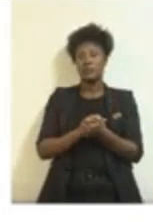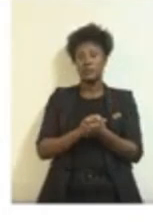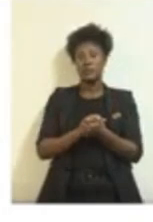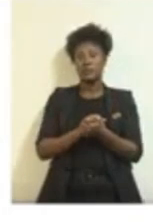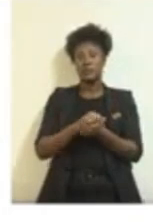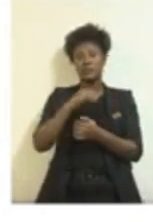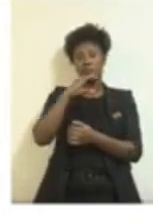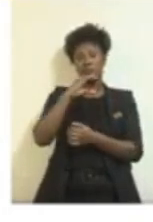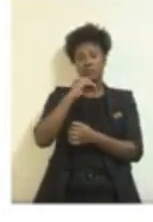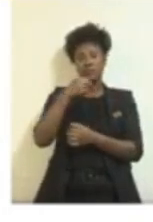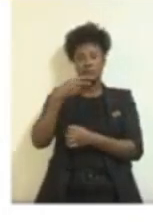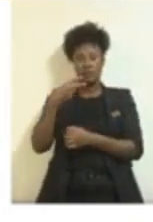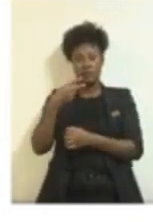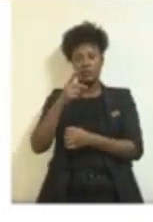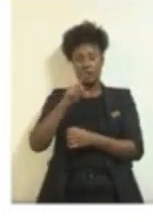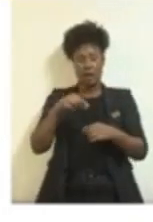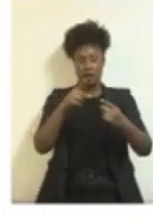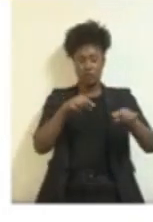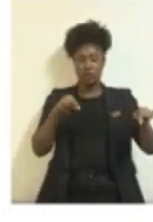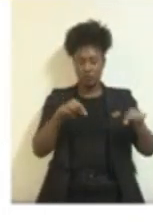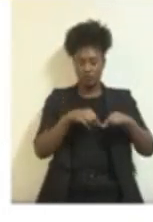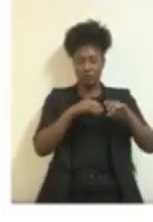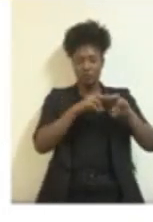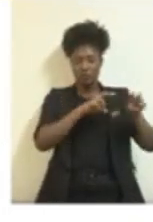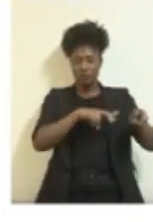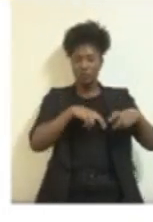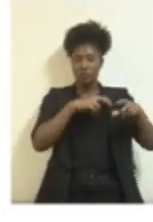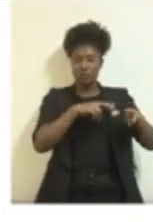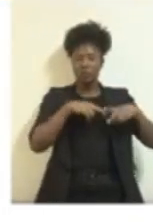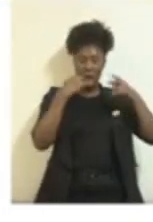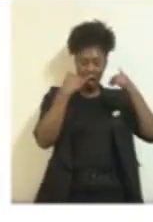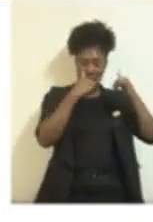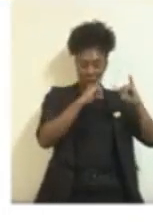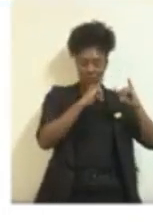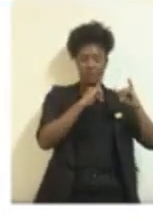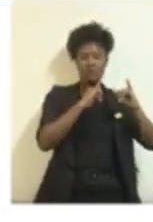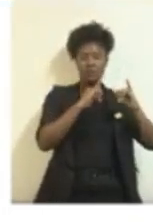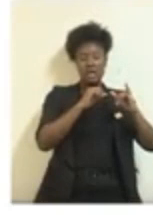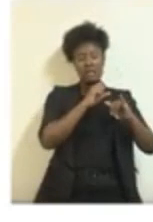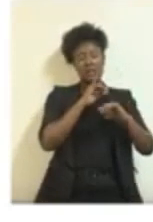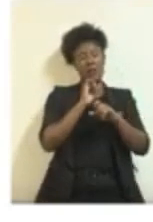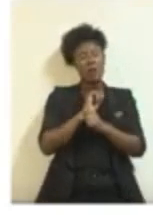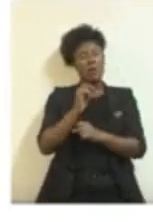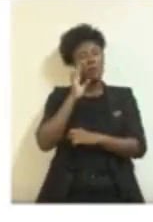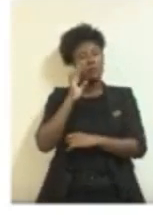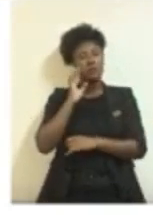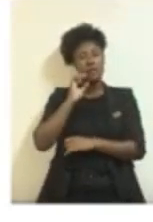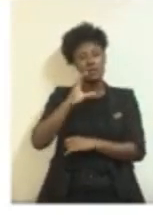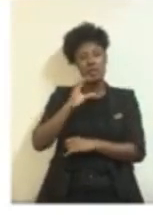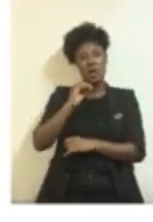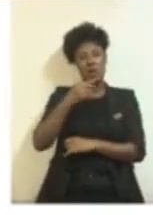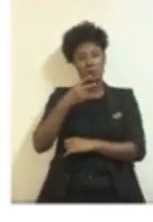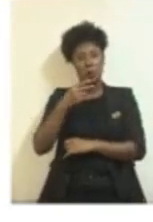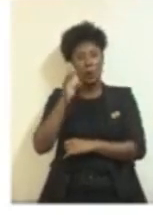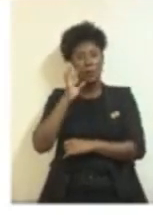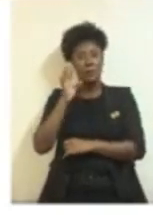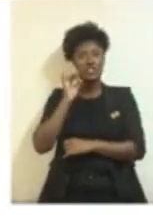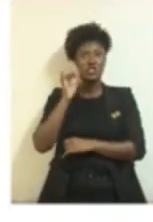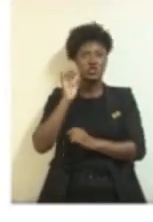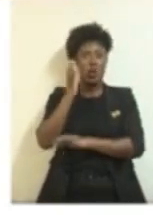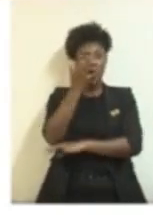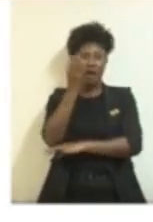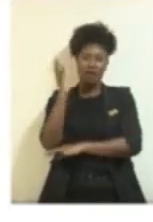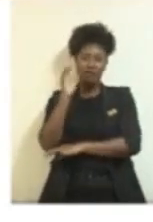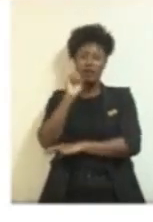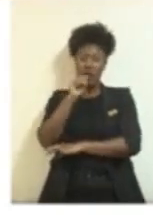terrestre é no solo de ecossistemas campestres, né? A gente, pensando no carbono, o público geral vai pensar de árvores.